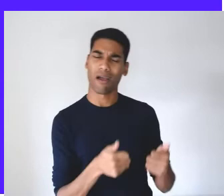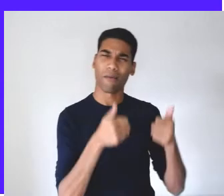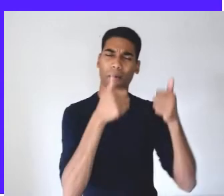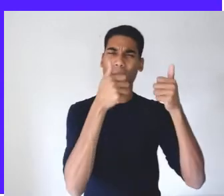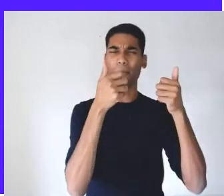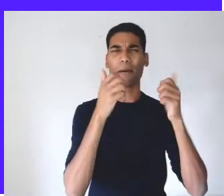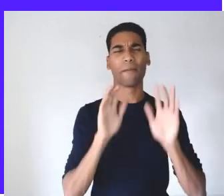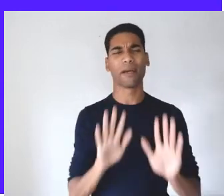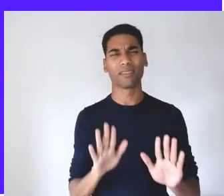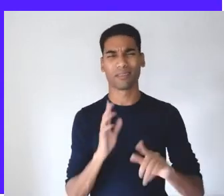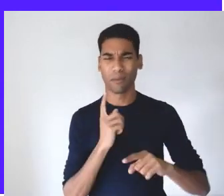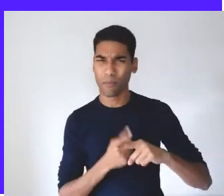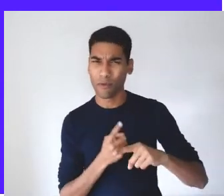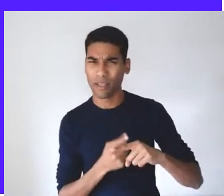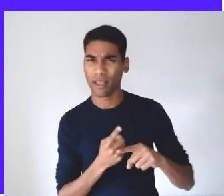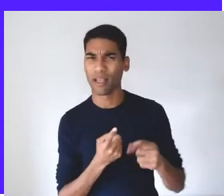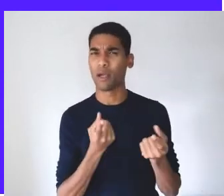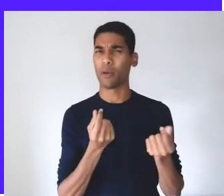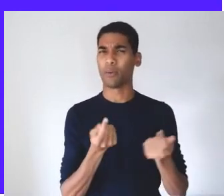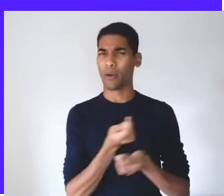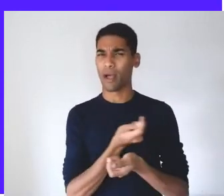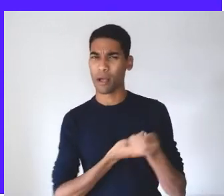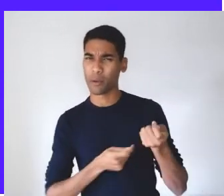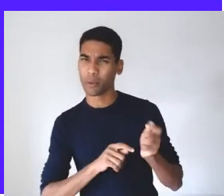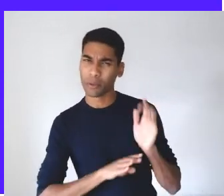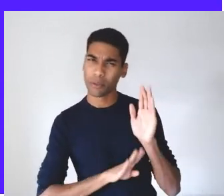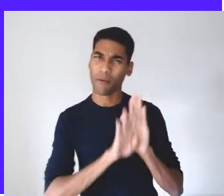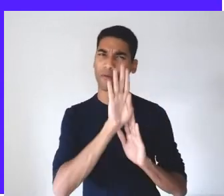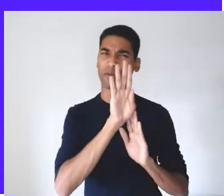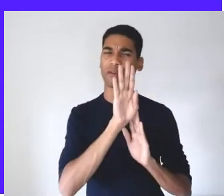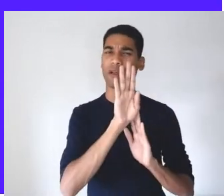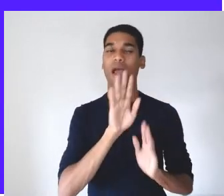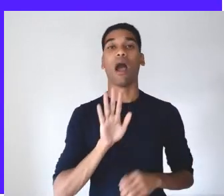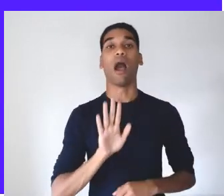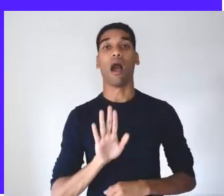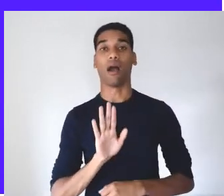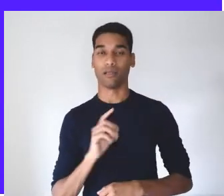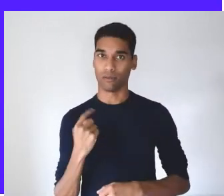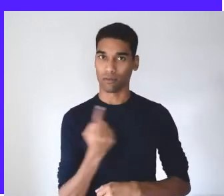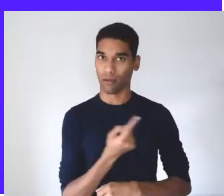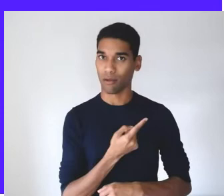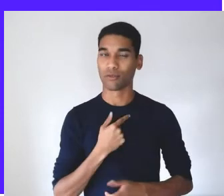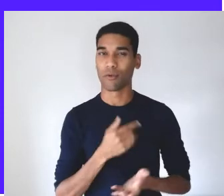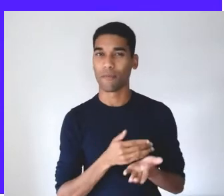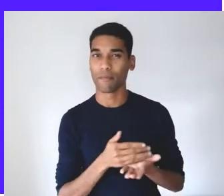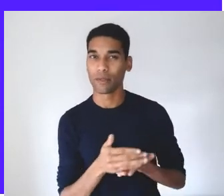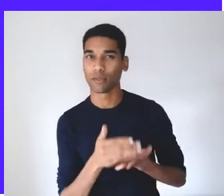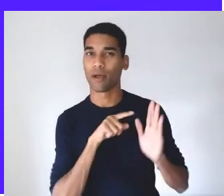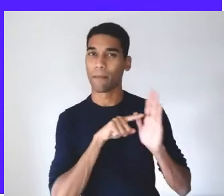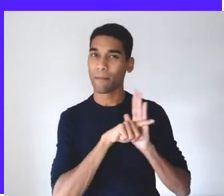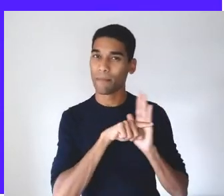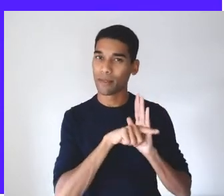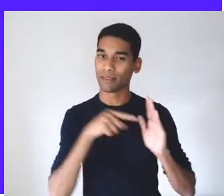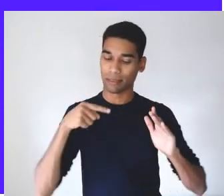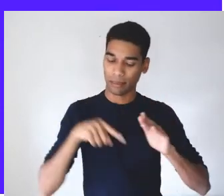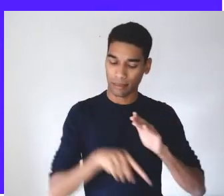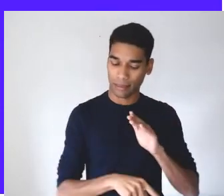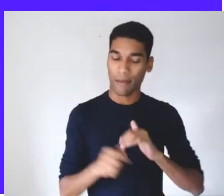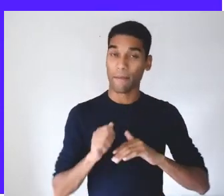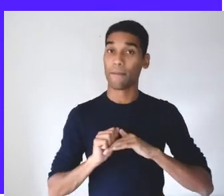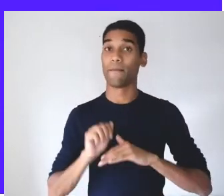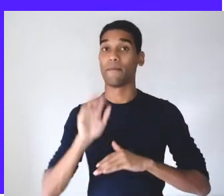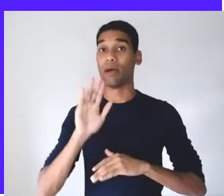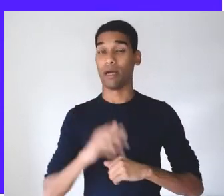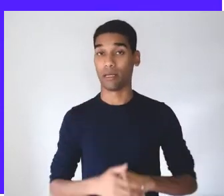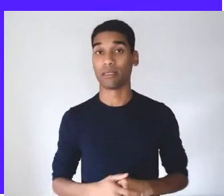crescimento econômico? Então, aí a gente começou a tentar olhar as questões. Eu acho que uma parte substancial da questão